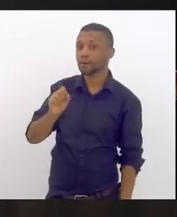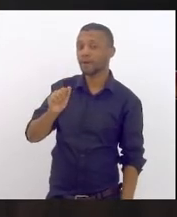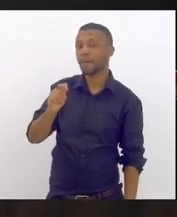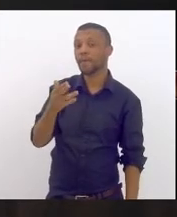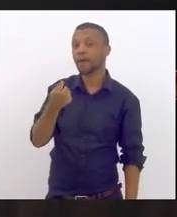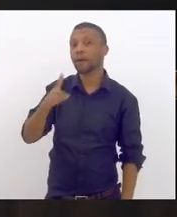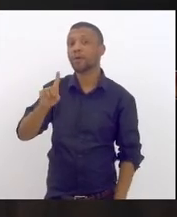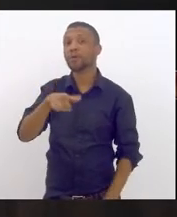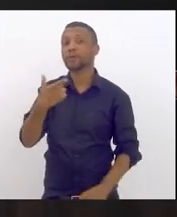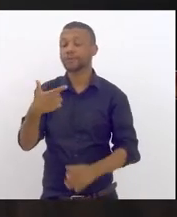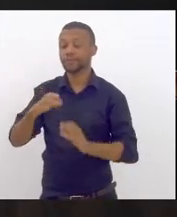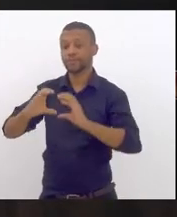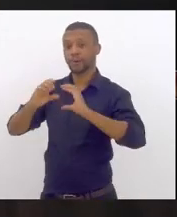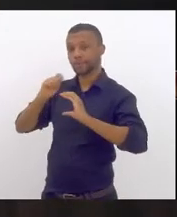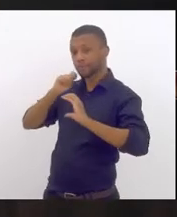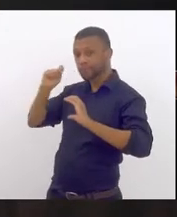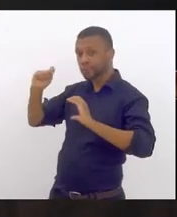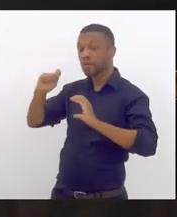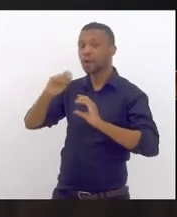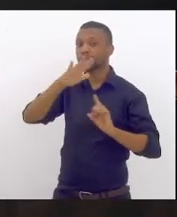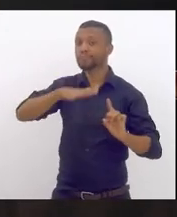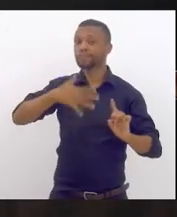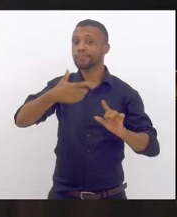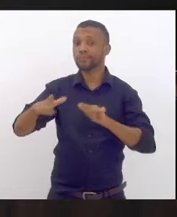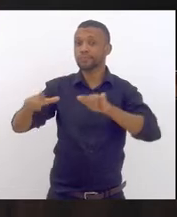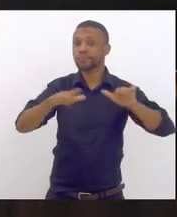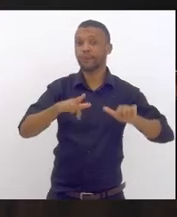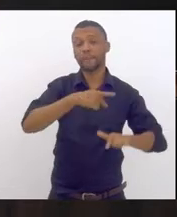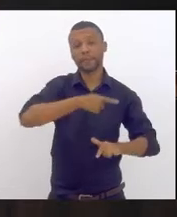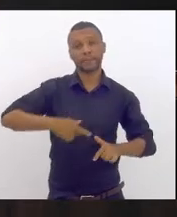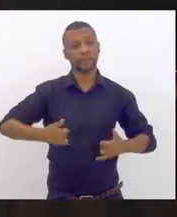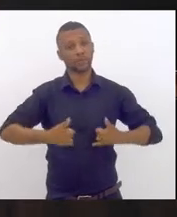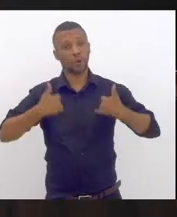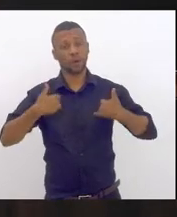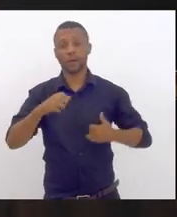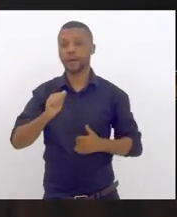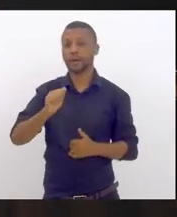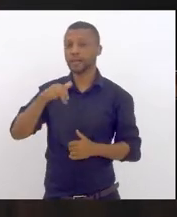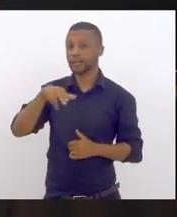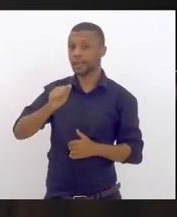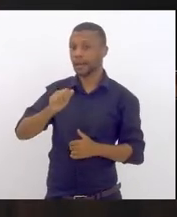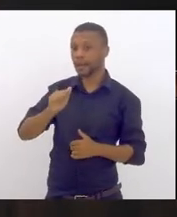diploma, à presidente de honra do Rio Solidário, Annaline Castro.